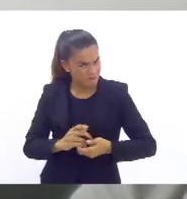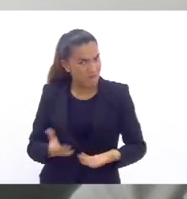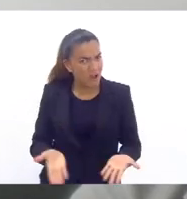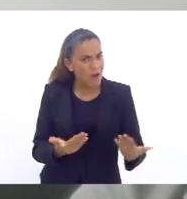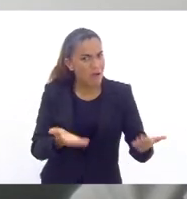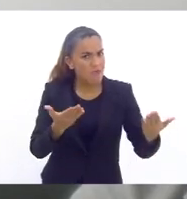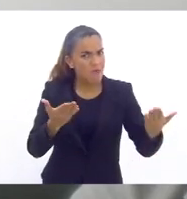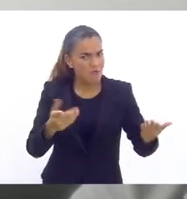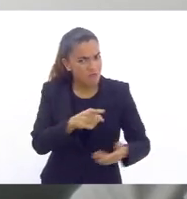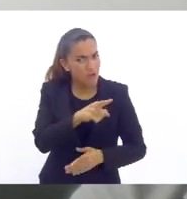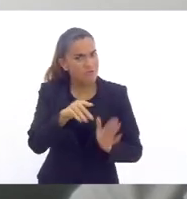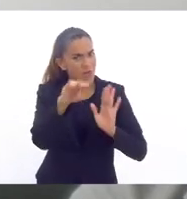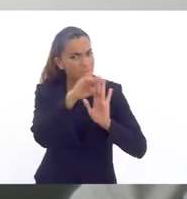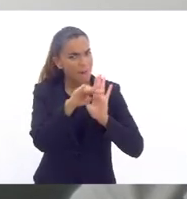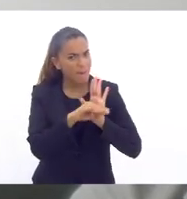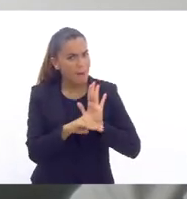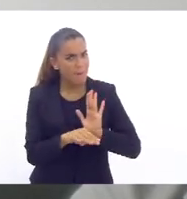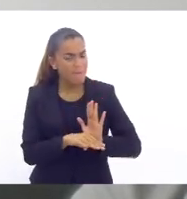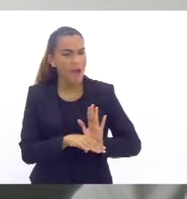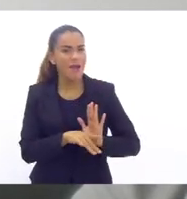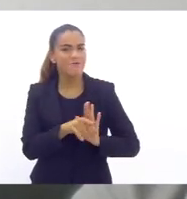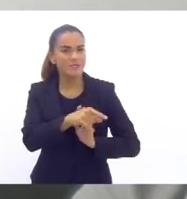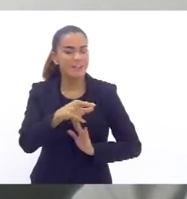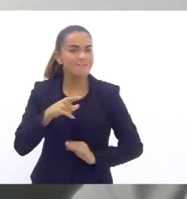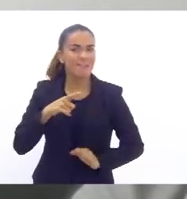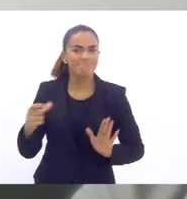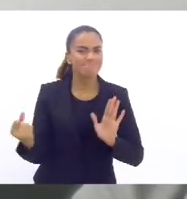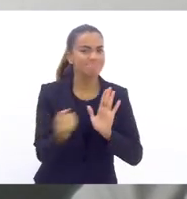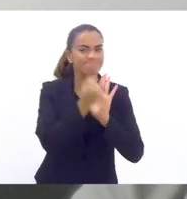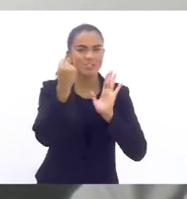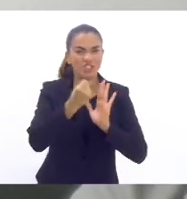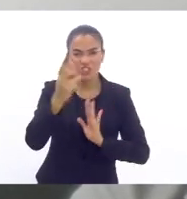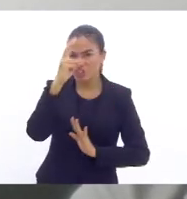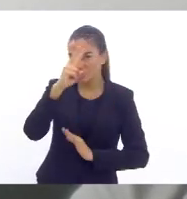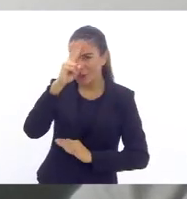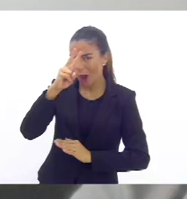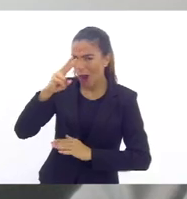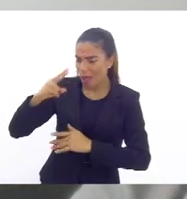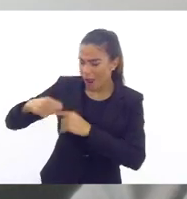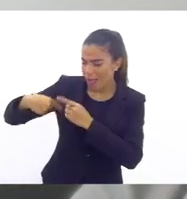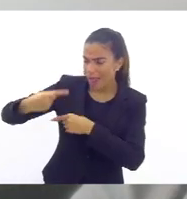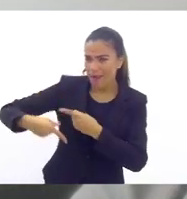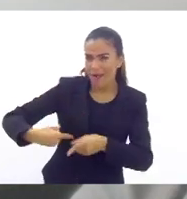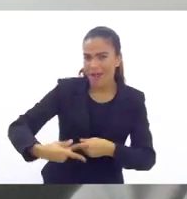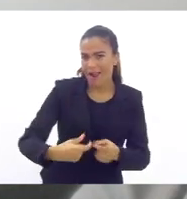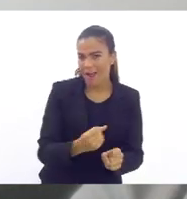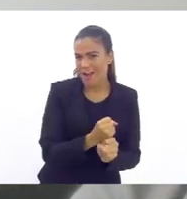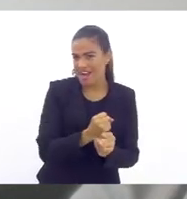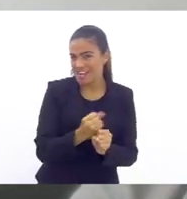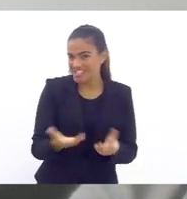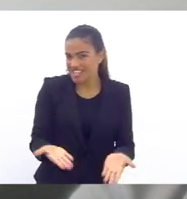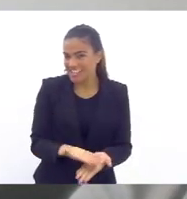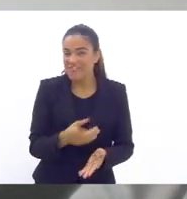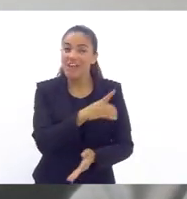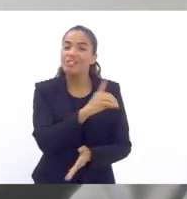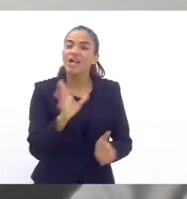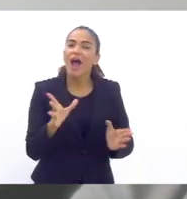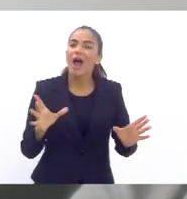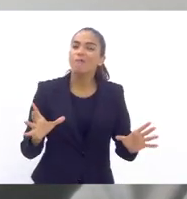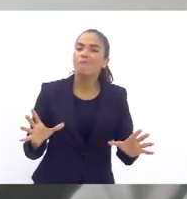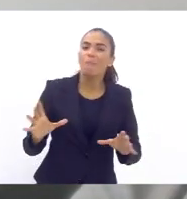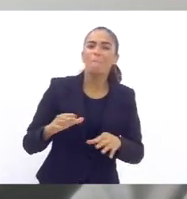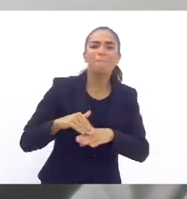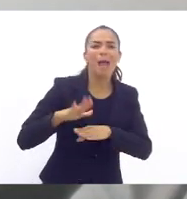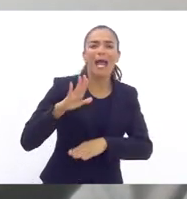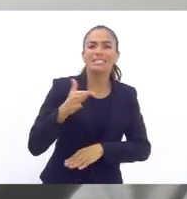Você é da pauta Você tem uma história longa e rica nesta casa sempre com ele que ele é o nosso decano